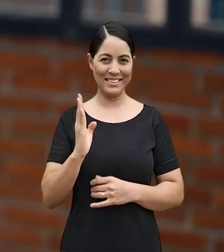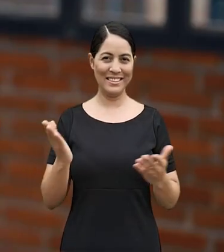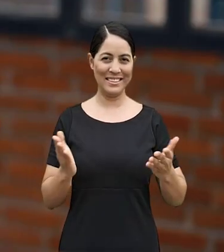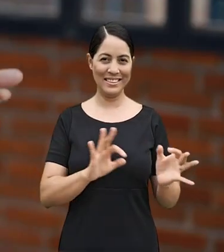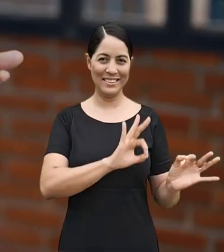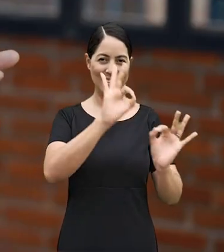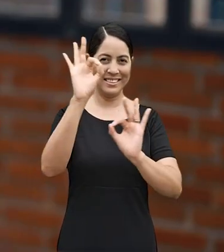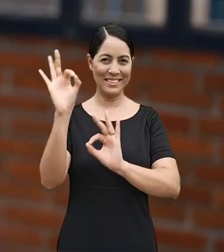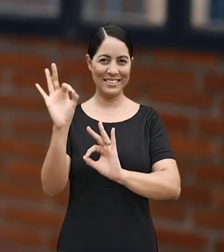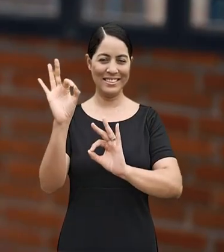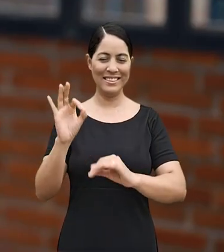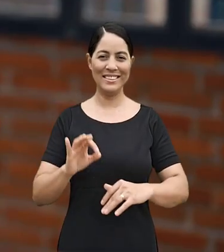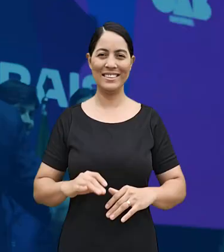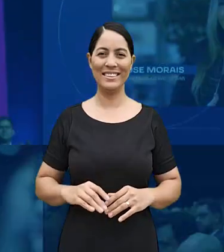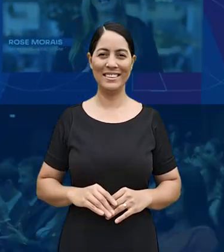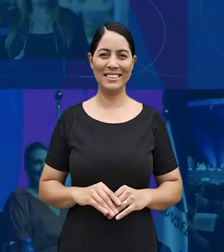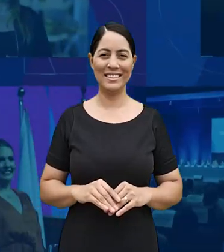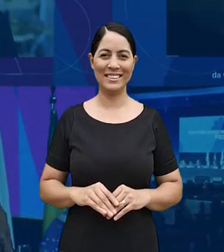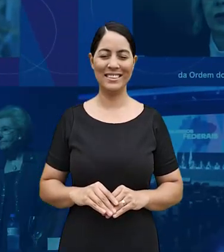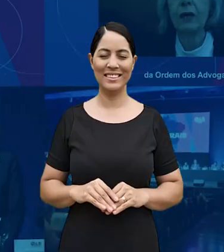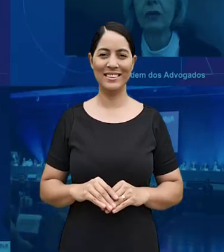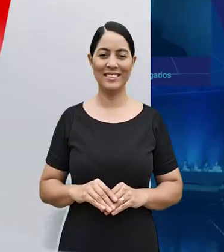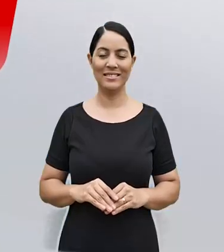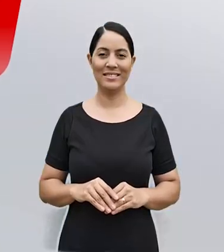brasileira. Estamos no ar.